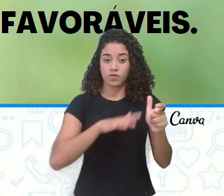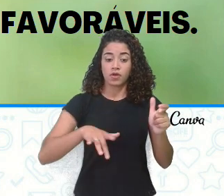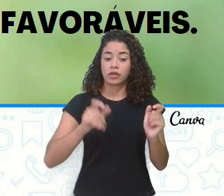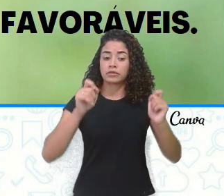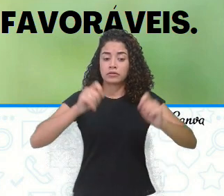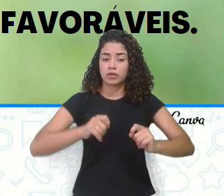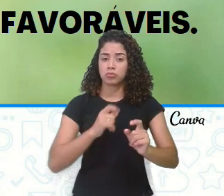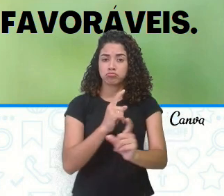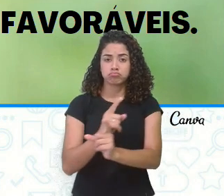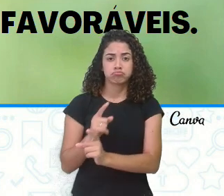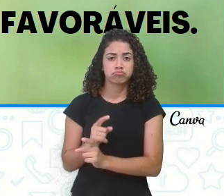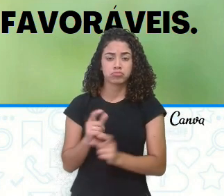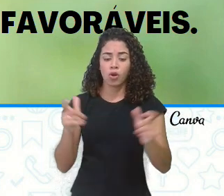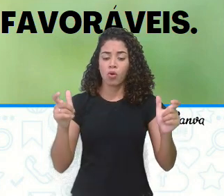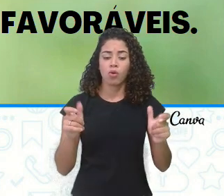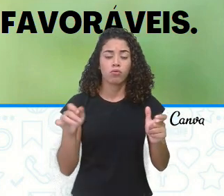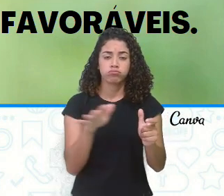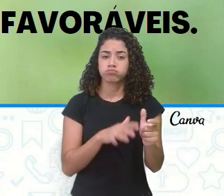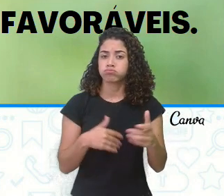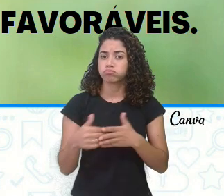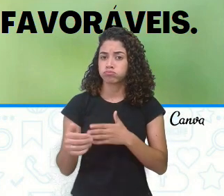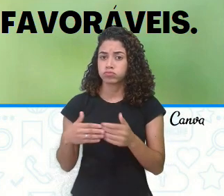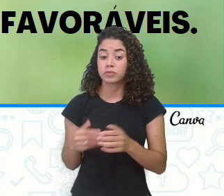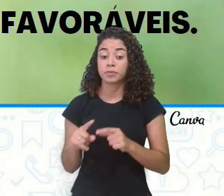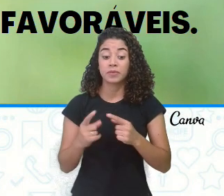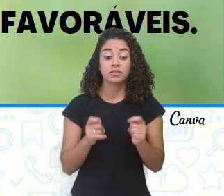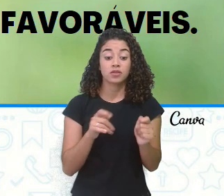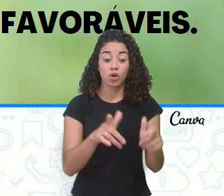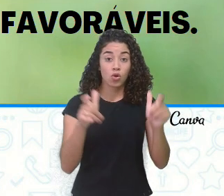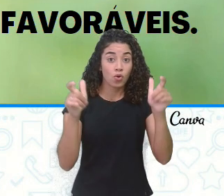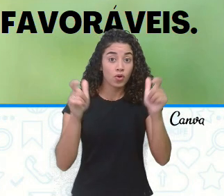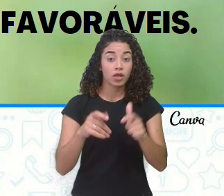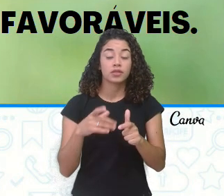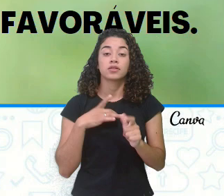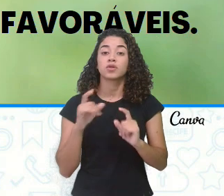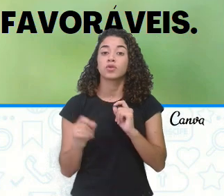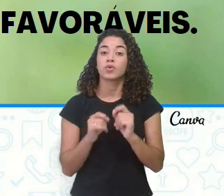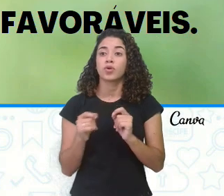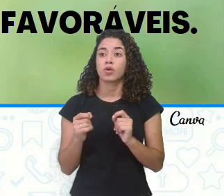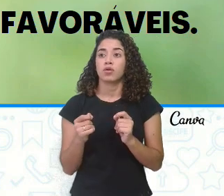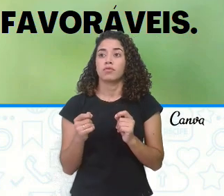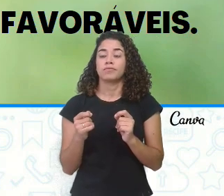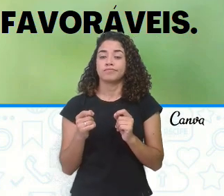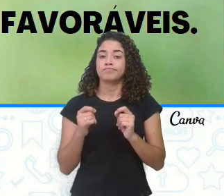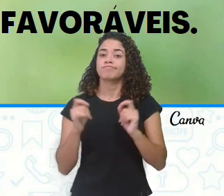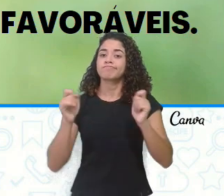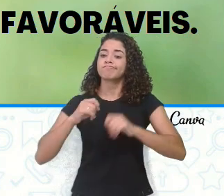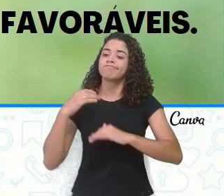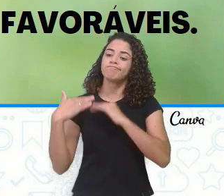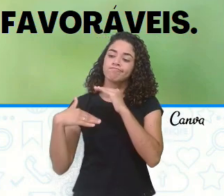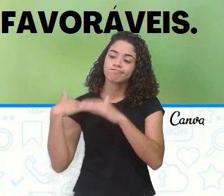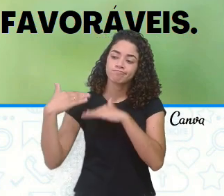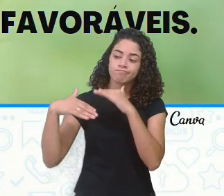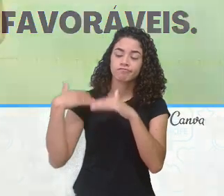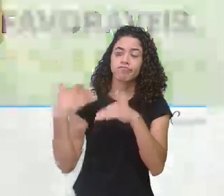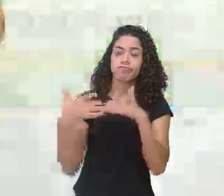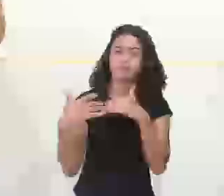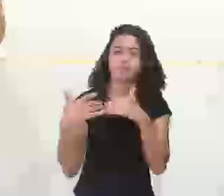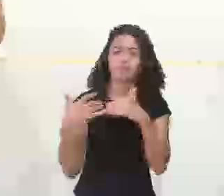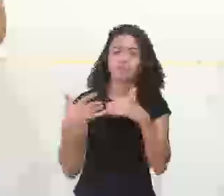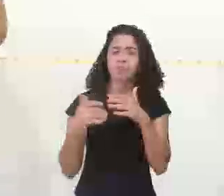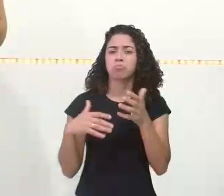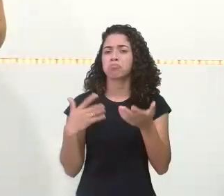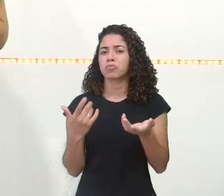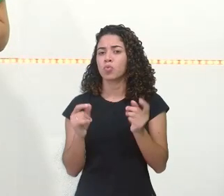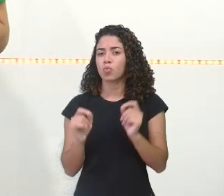qualquer área terrestre, desde que nessa localidade haja condições para o seu desenvolvimento. Então, que condições são